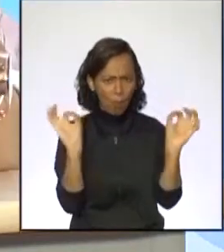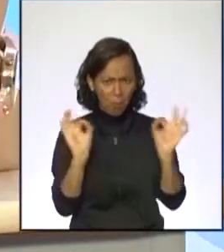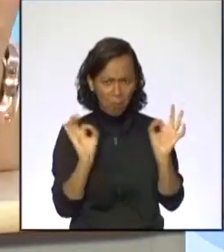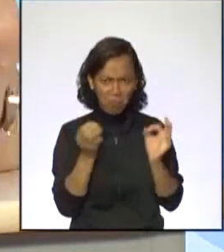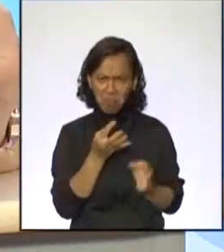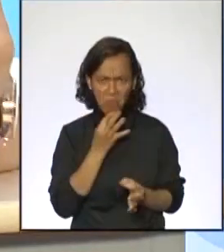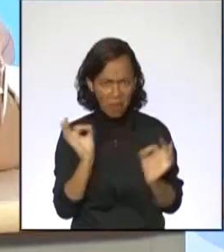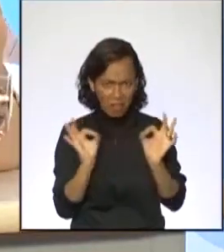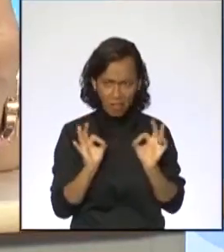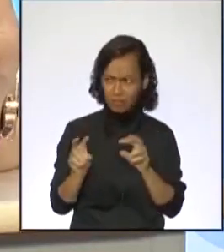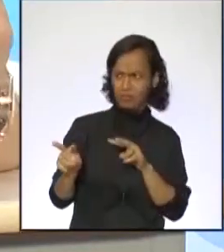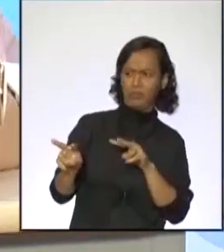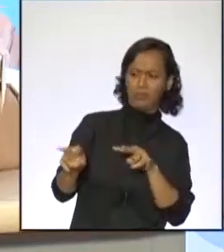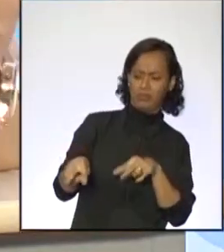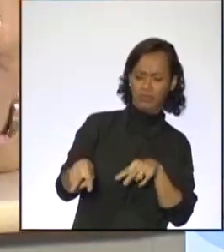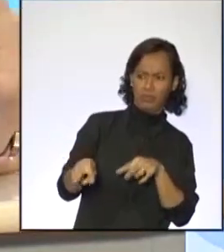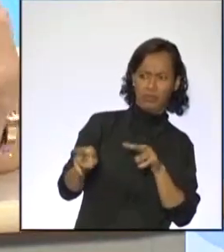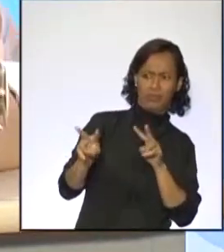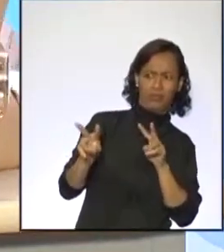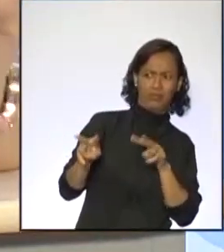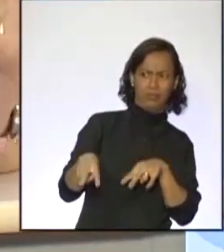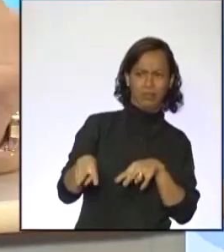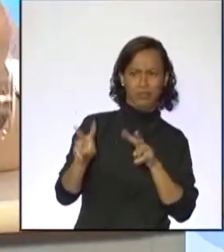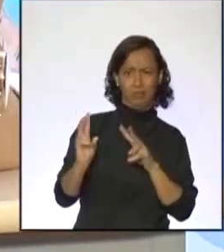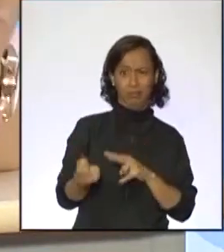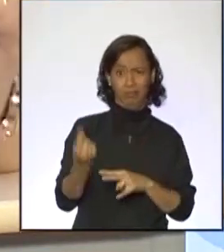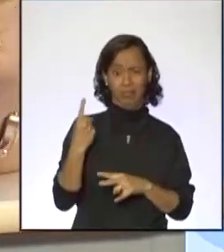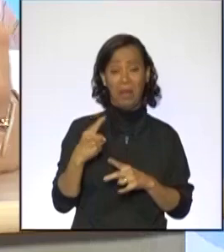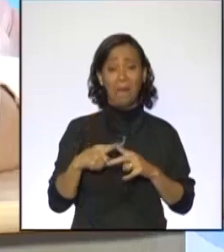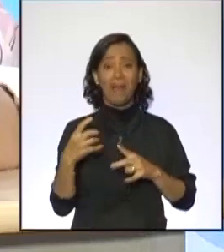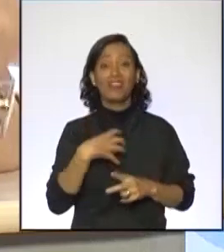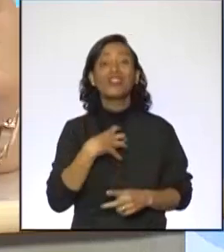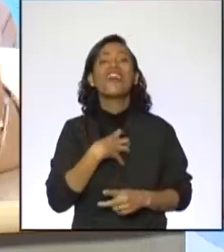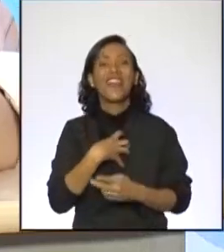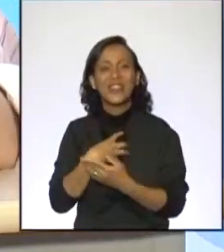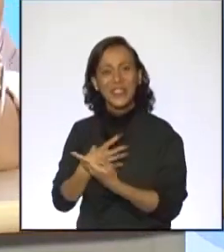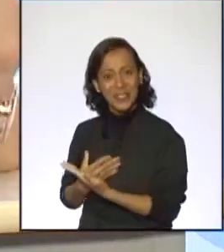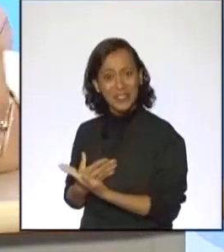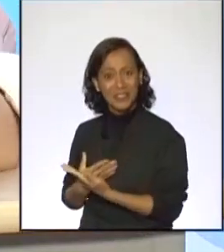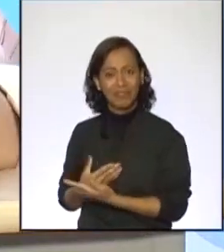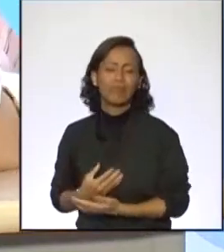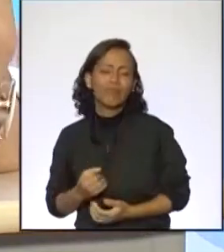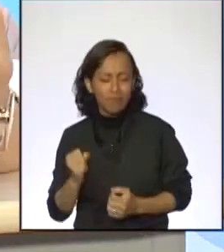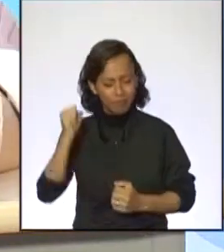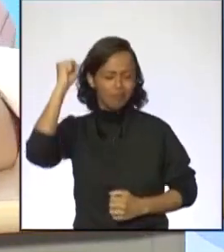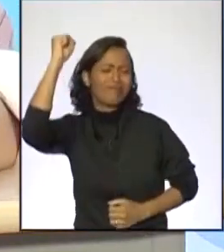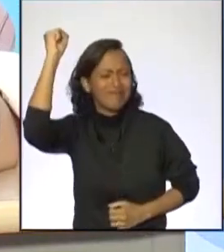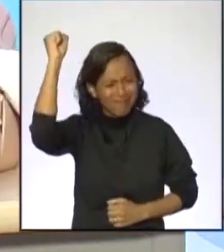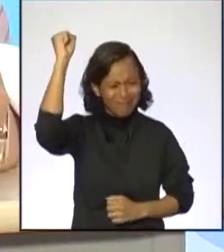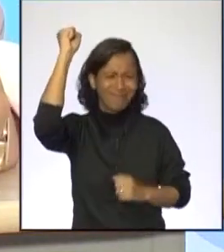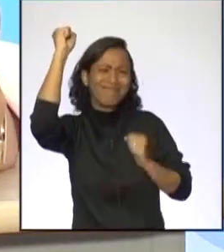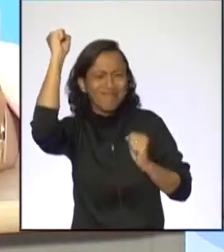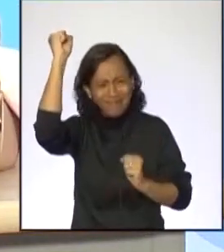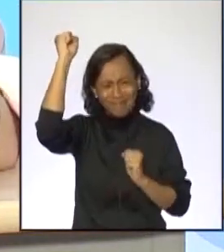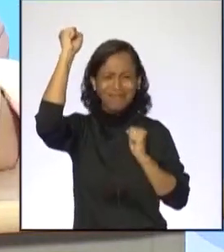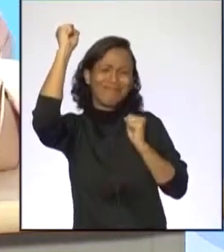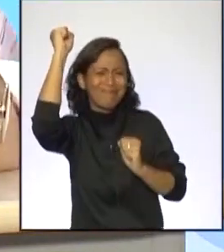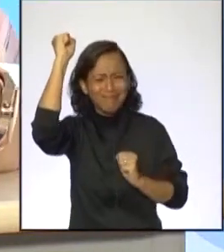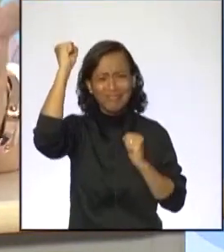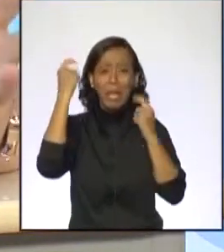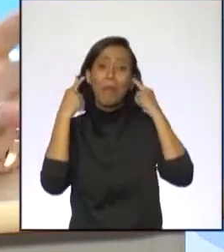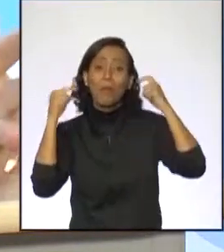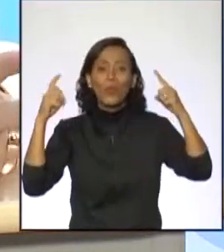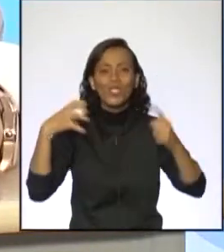curtindo, mexendo a cabeça de acordo com o ritmo da canção. Você está fazendo isso aqui, ó. O personagem do nosso texto, ele está curtindo a